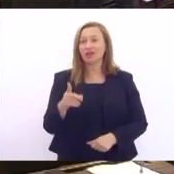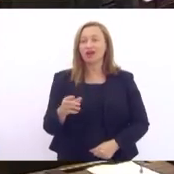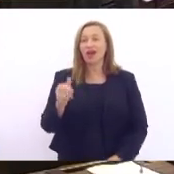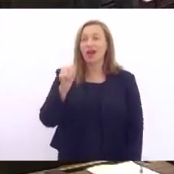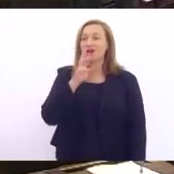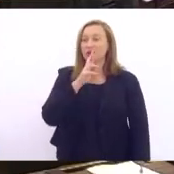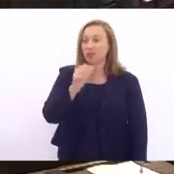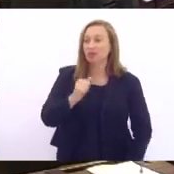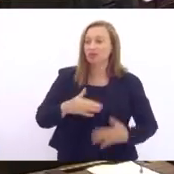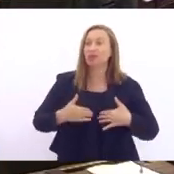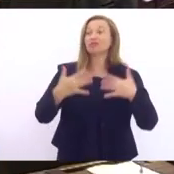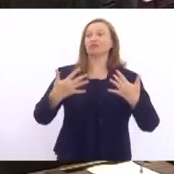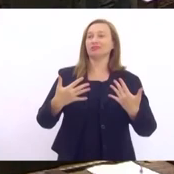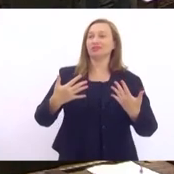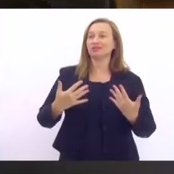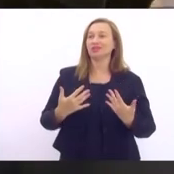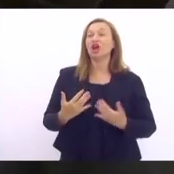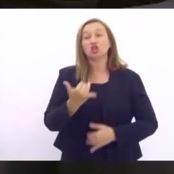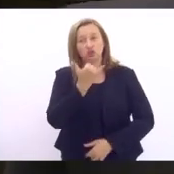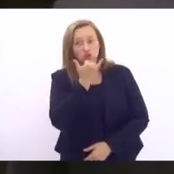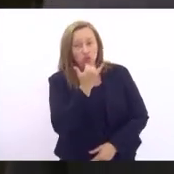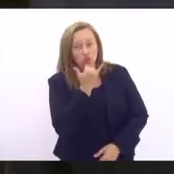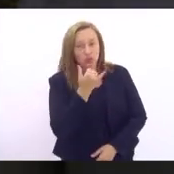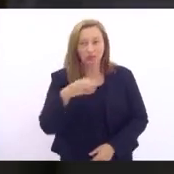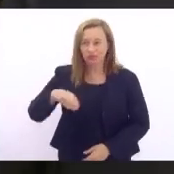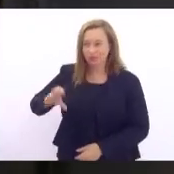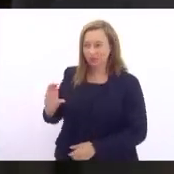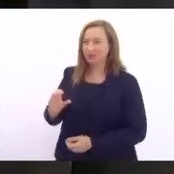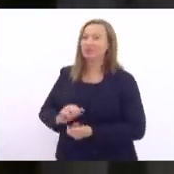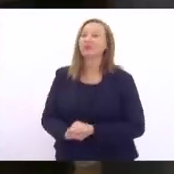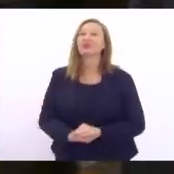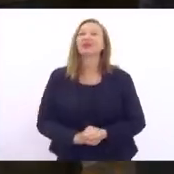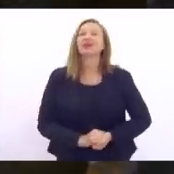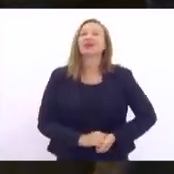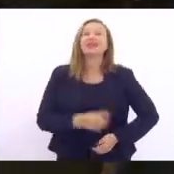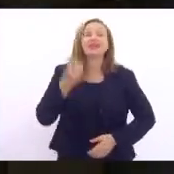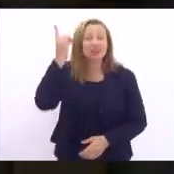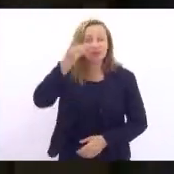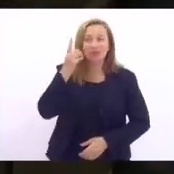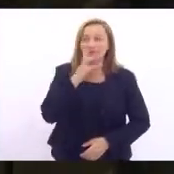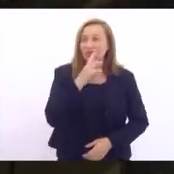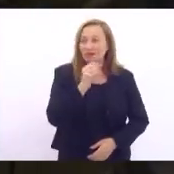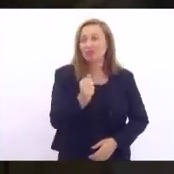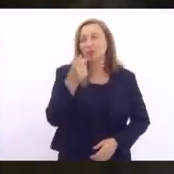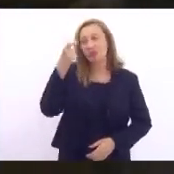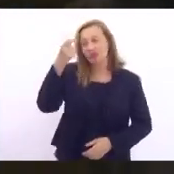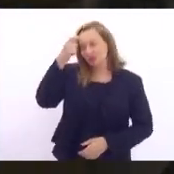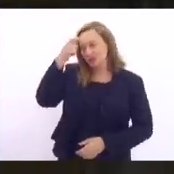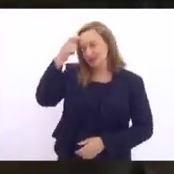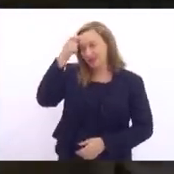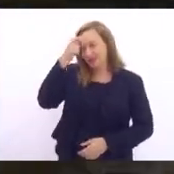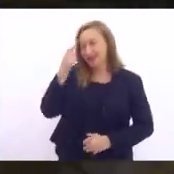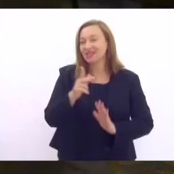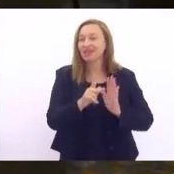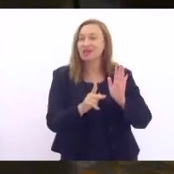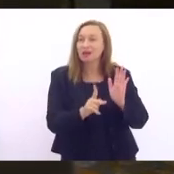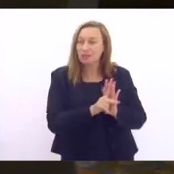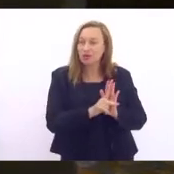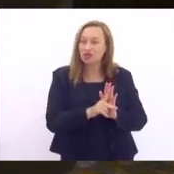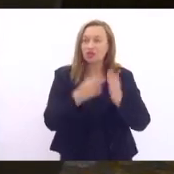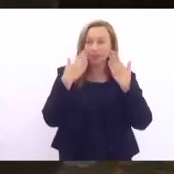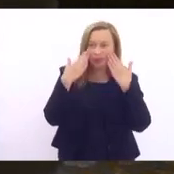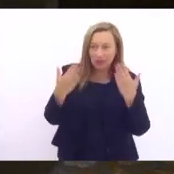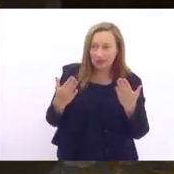tudo bem. Deputado Rodrigo Amorim também tem a concepção que esse projeto, da forma como foi apresentado, é totalmente